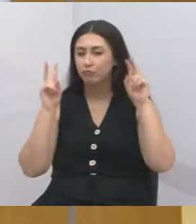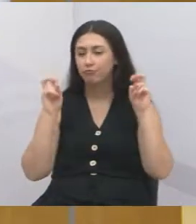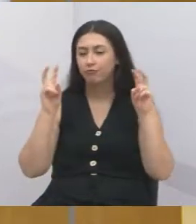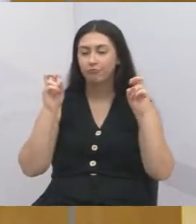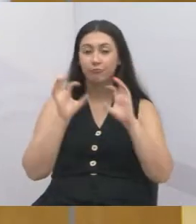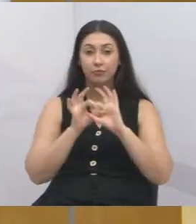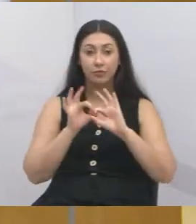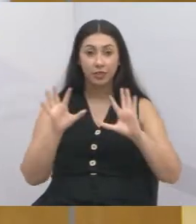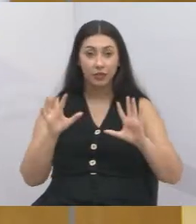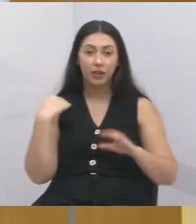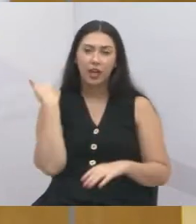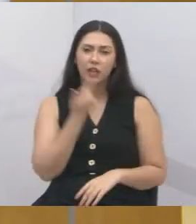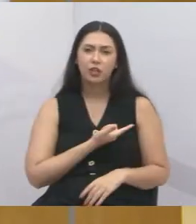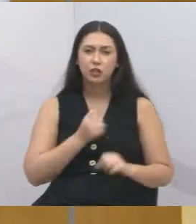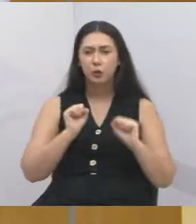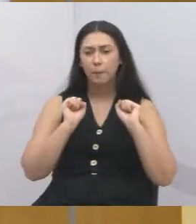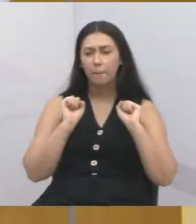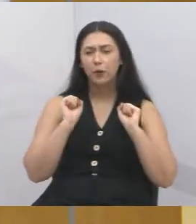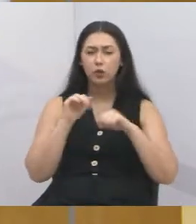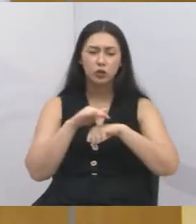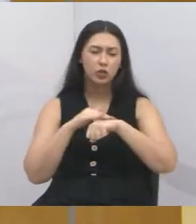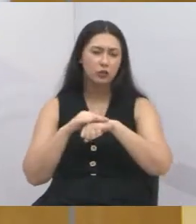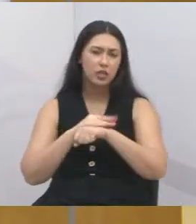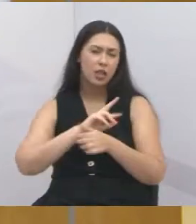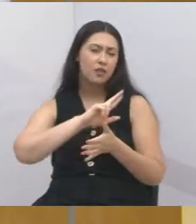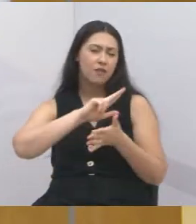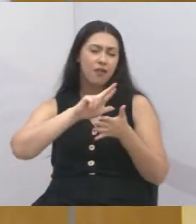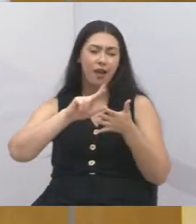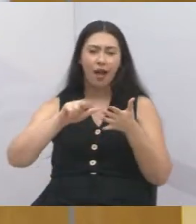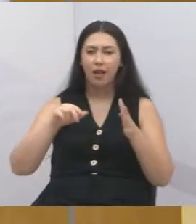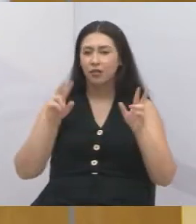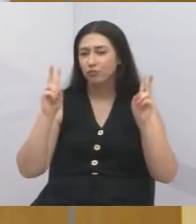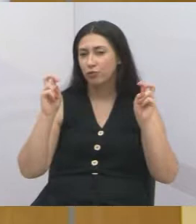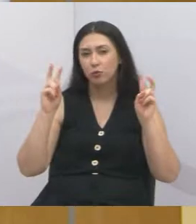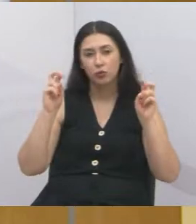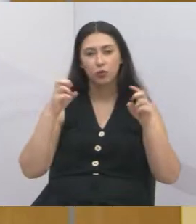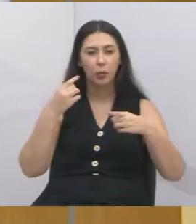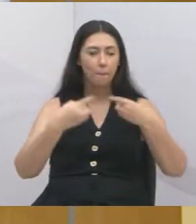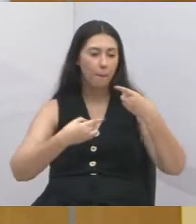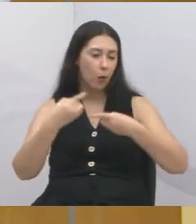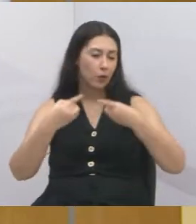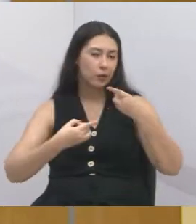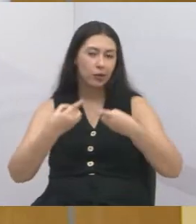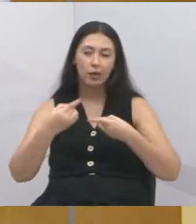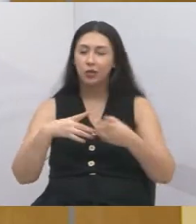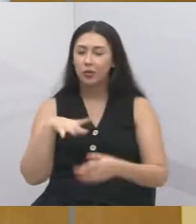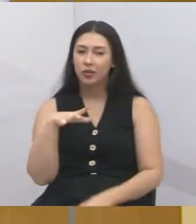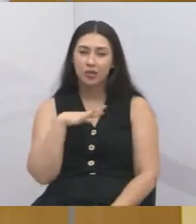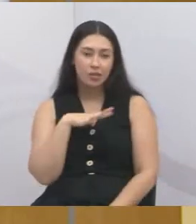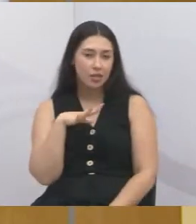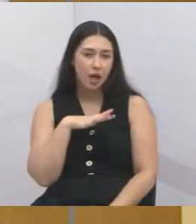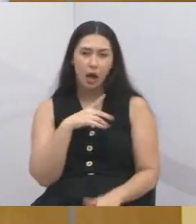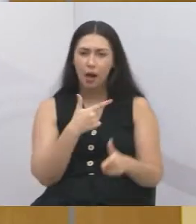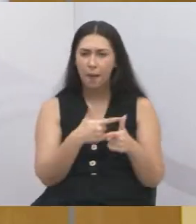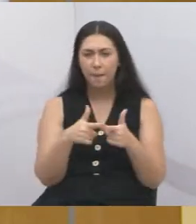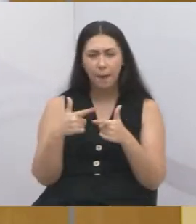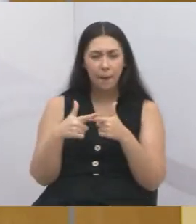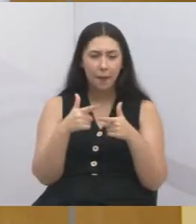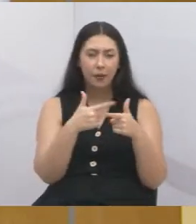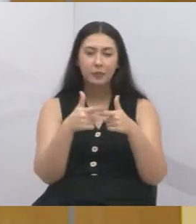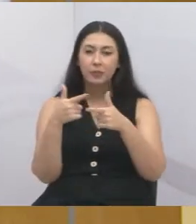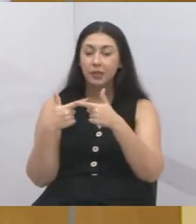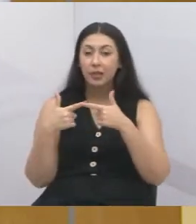nós podemos discorrer sobre diversos assuntos políticos, sobre a cidade, os problemas que enfrentamos